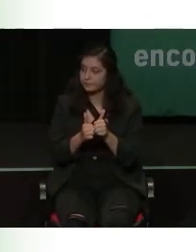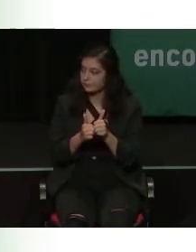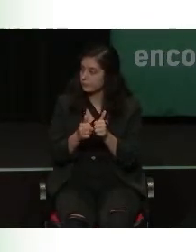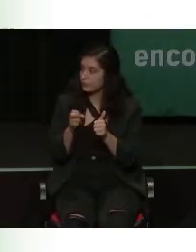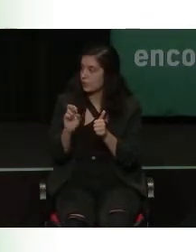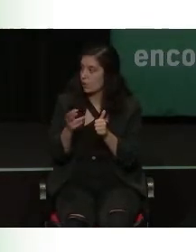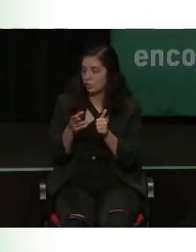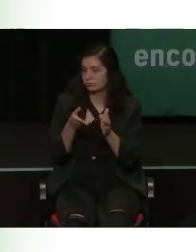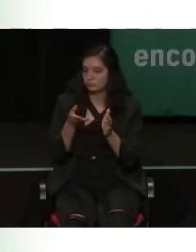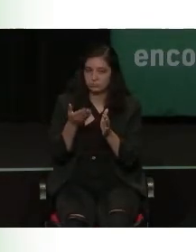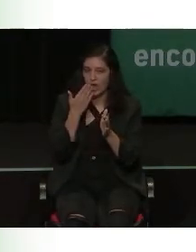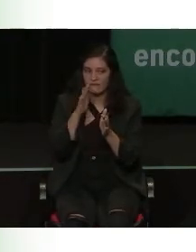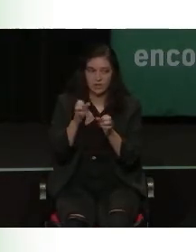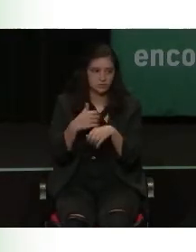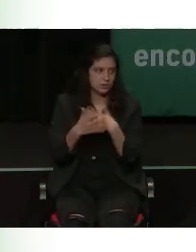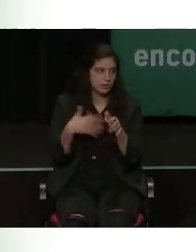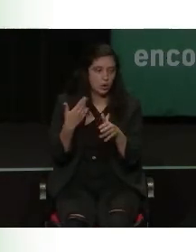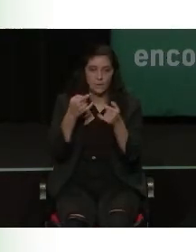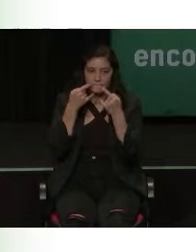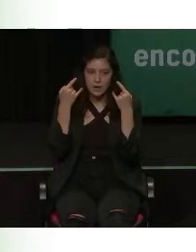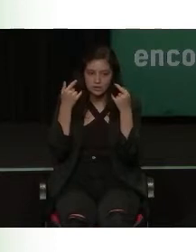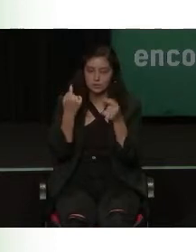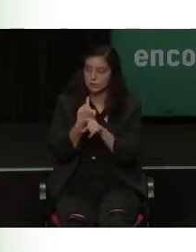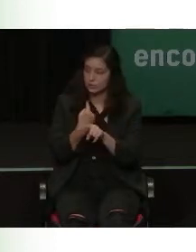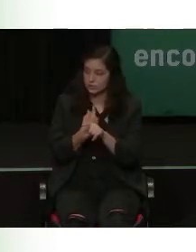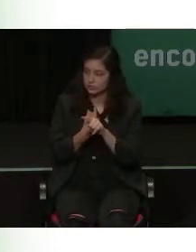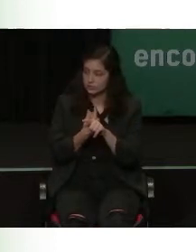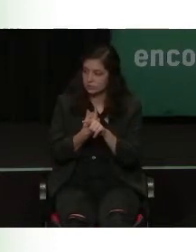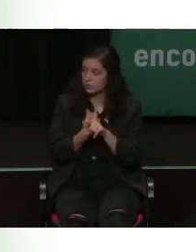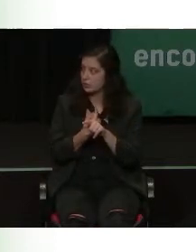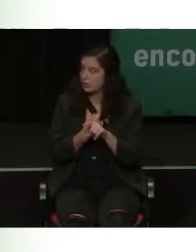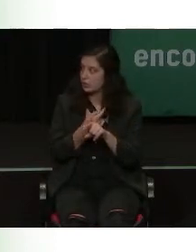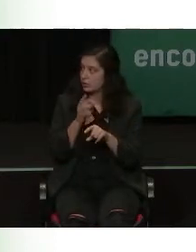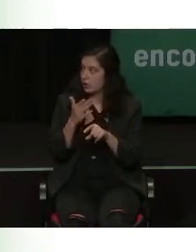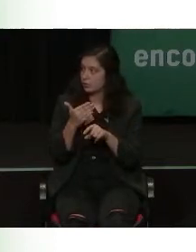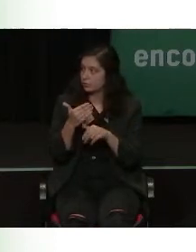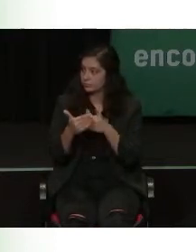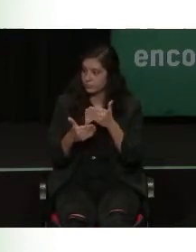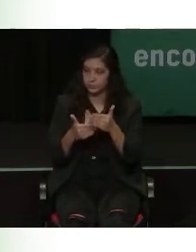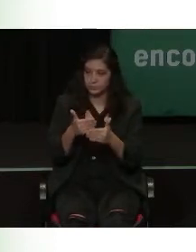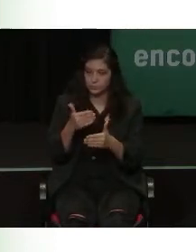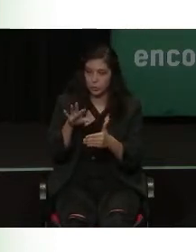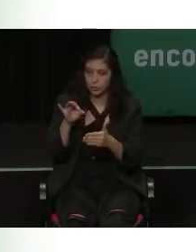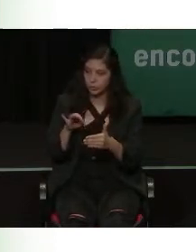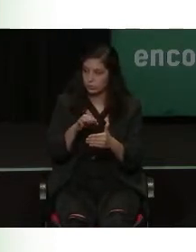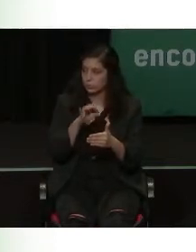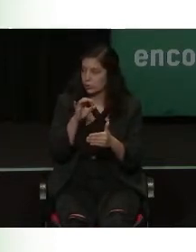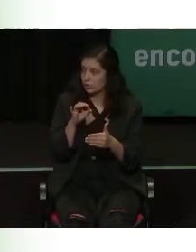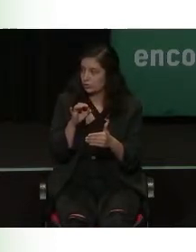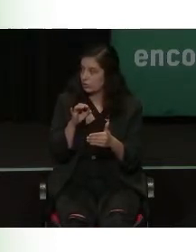ou seguia em frente, ou punha uma máscara, portanto, e à medida que ia tomando algumas opções,